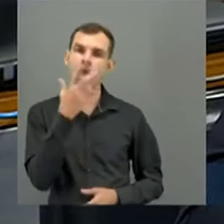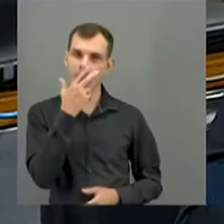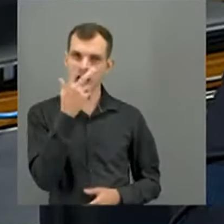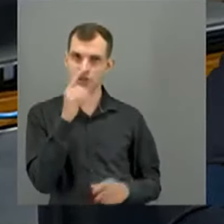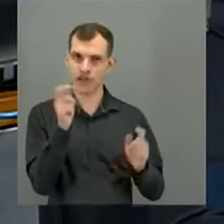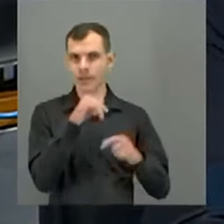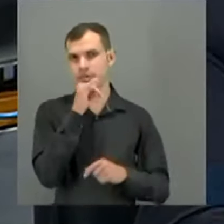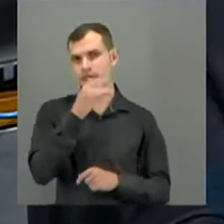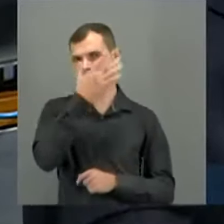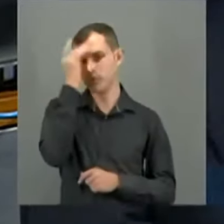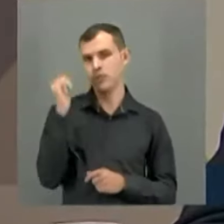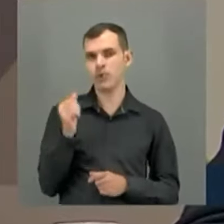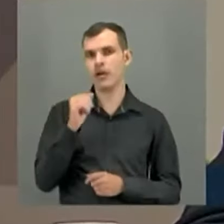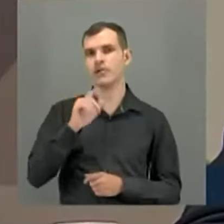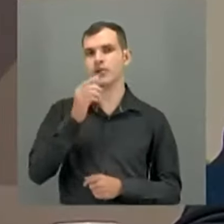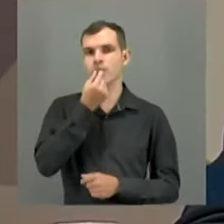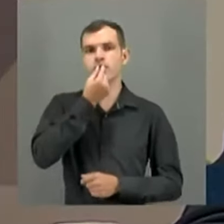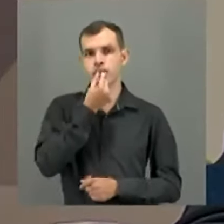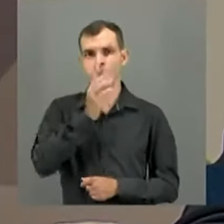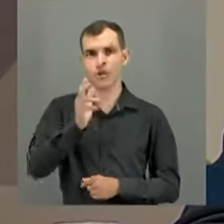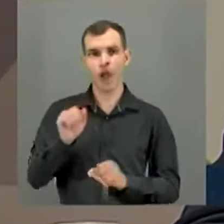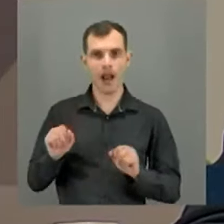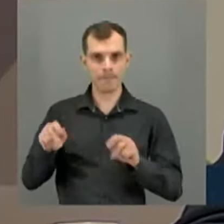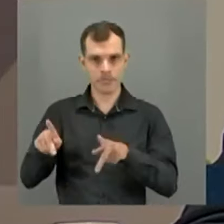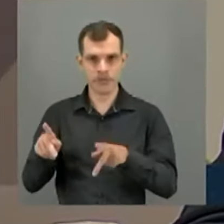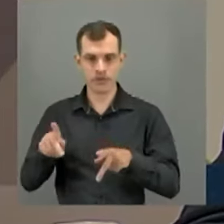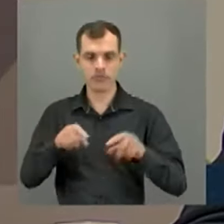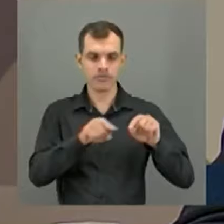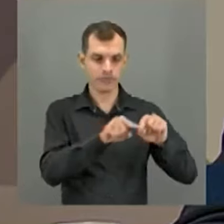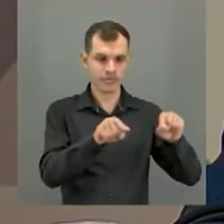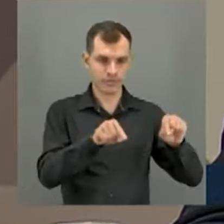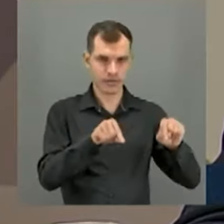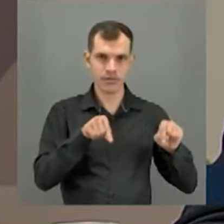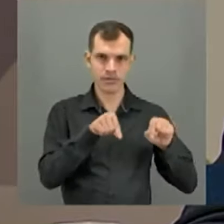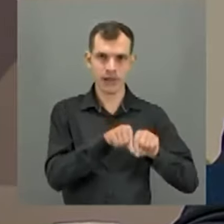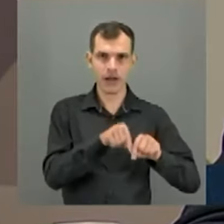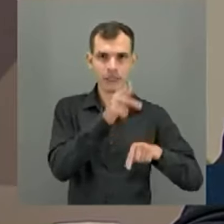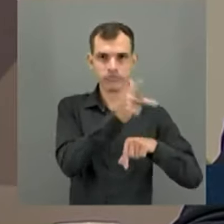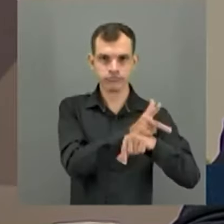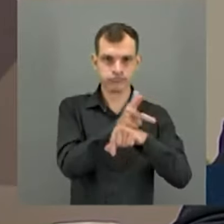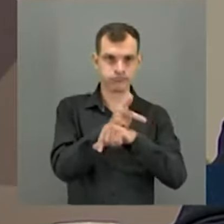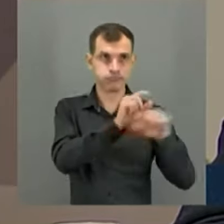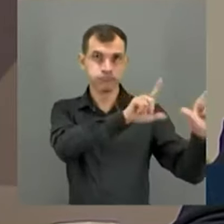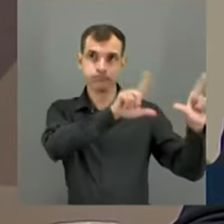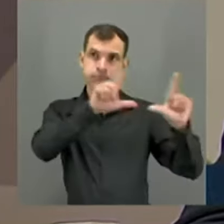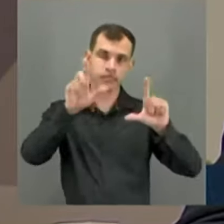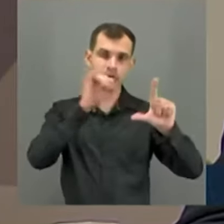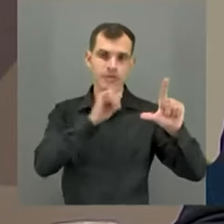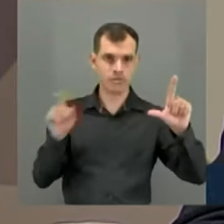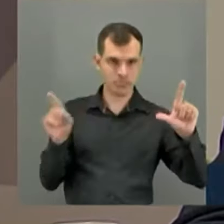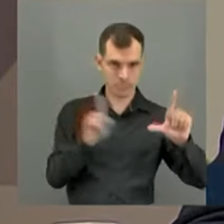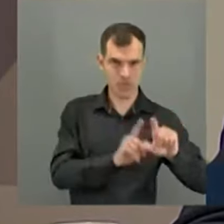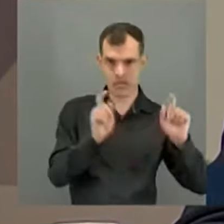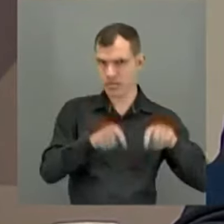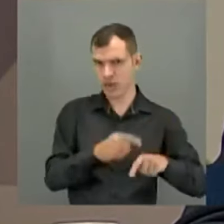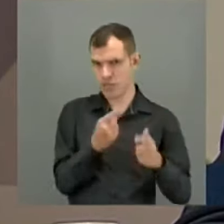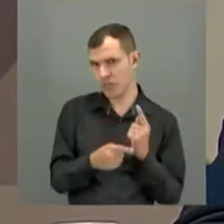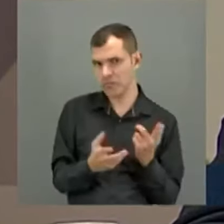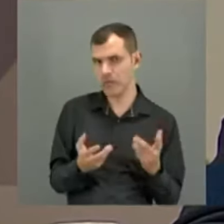sua experiência? Acho que não há nenhum inconveniente. Se ele tiver capacidade, tiver treinado e